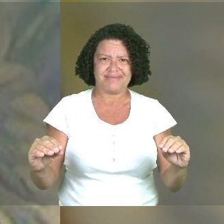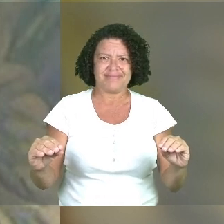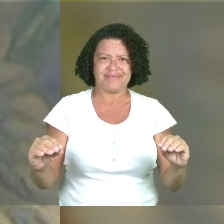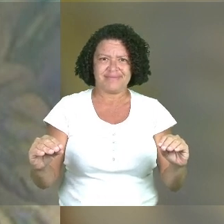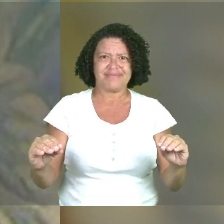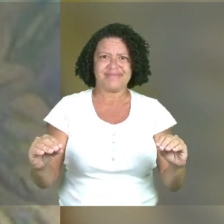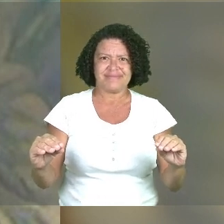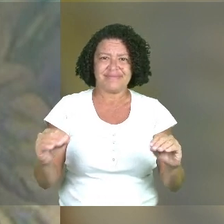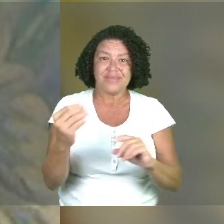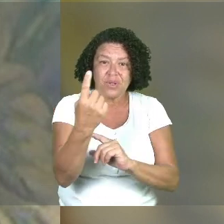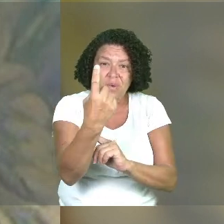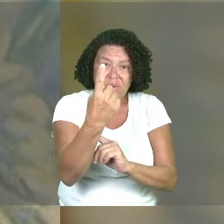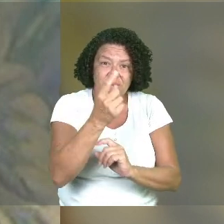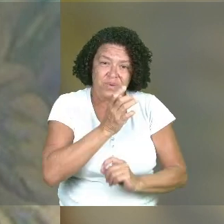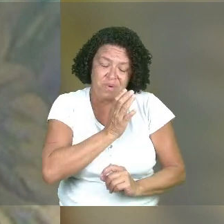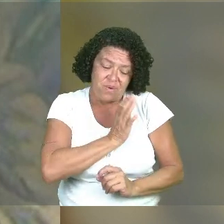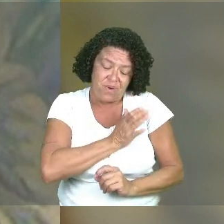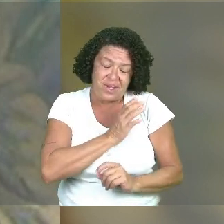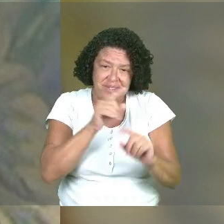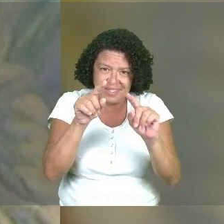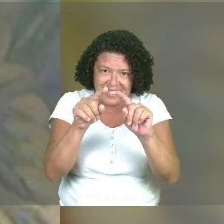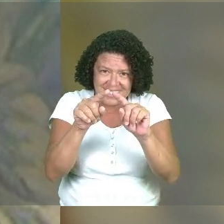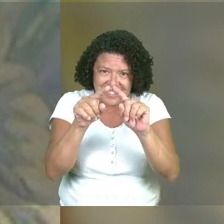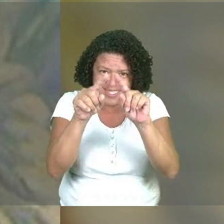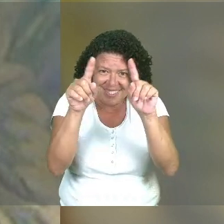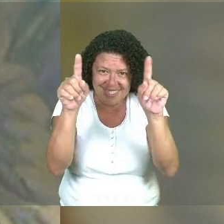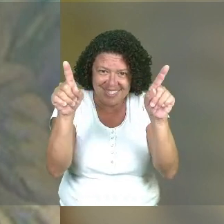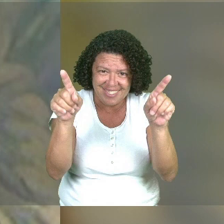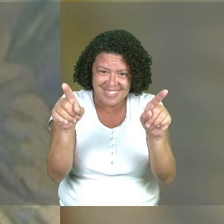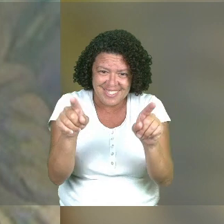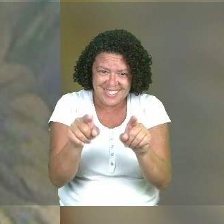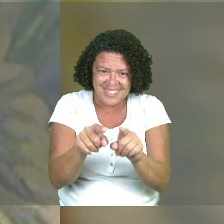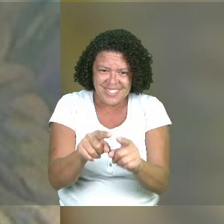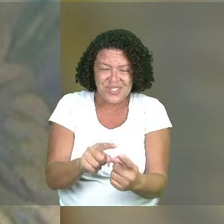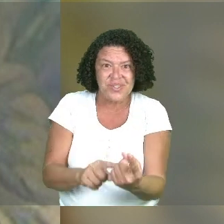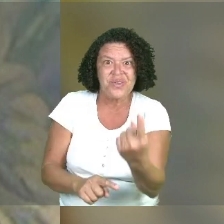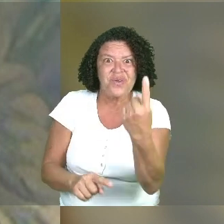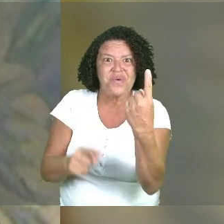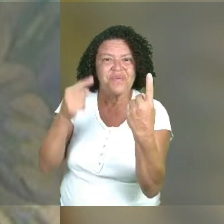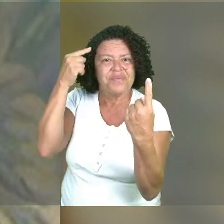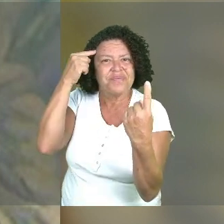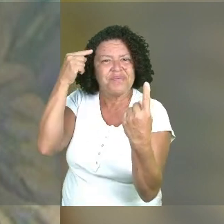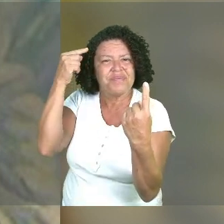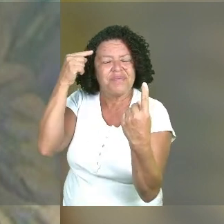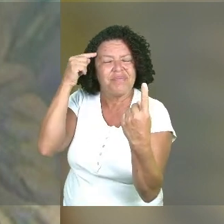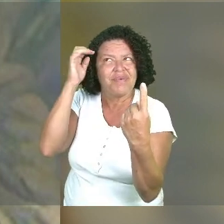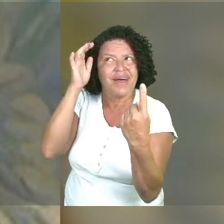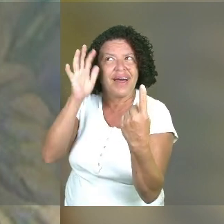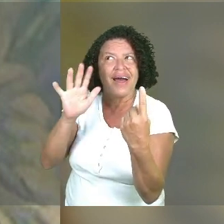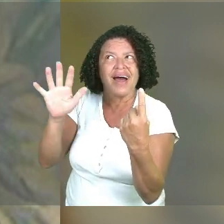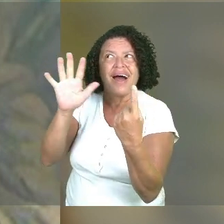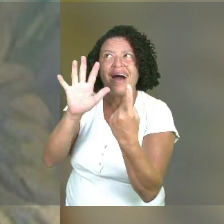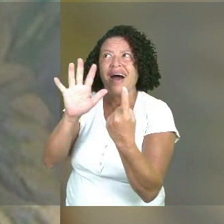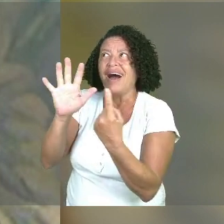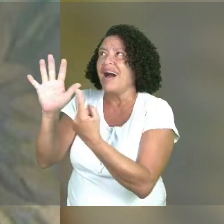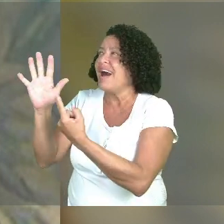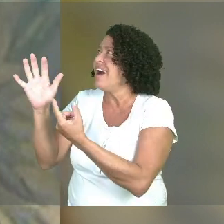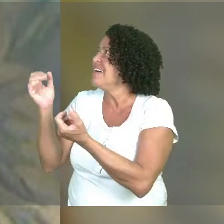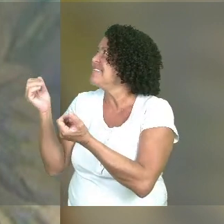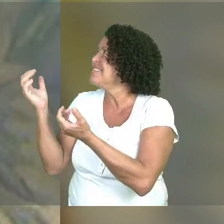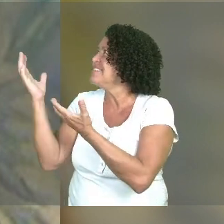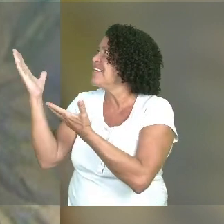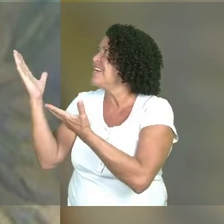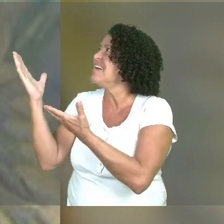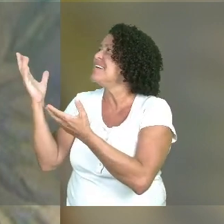e um só coração, um só pensamento subirá até vós, como